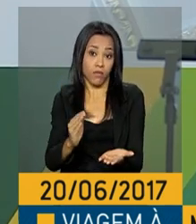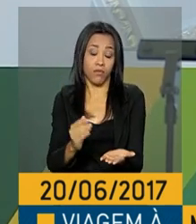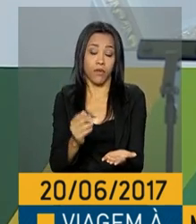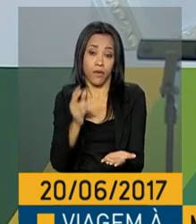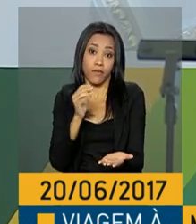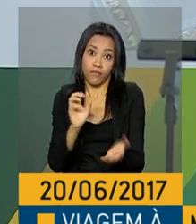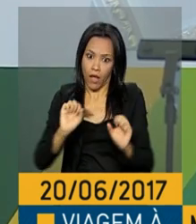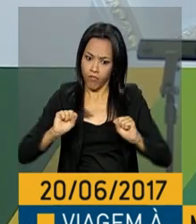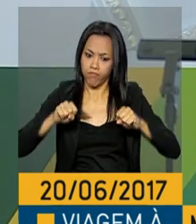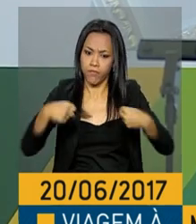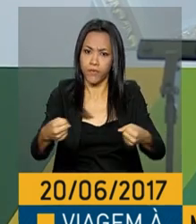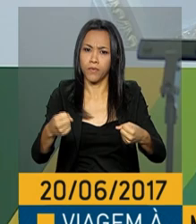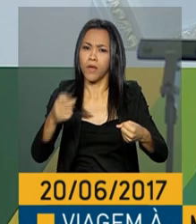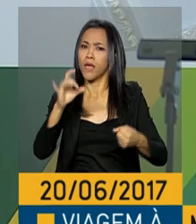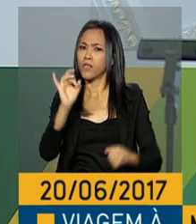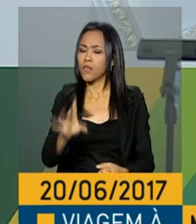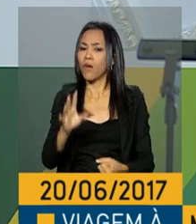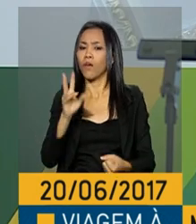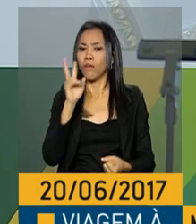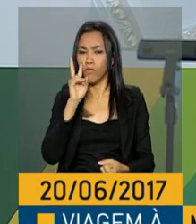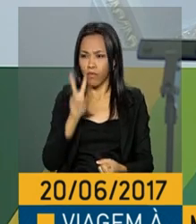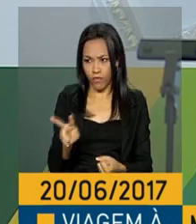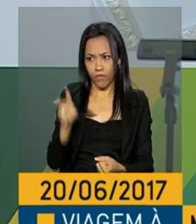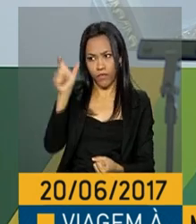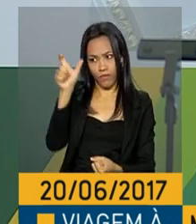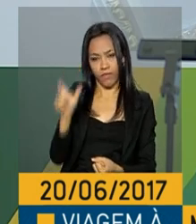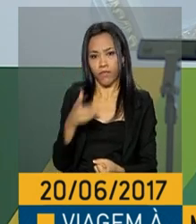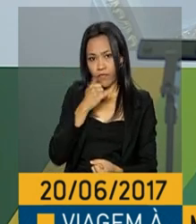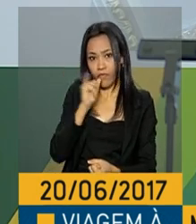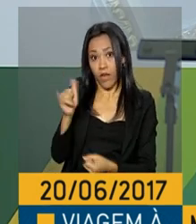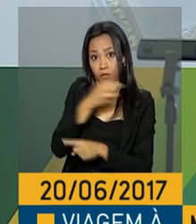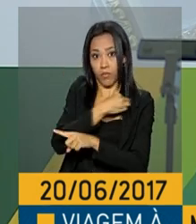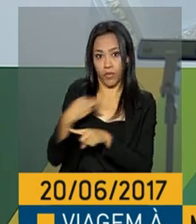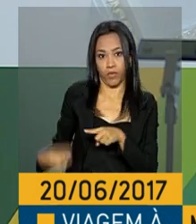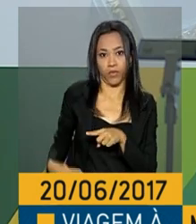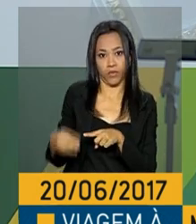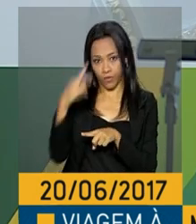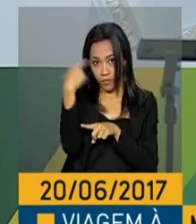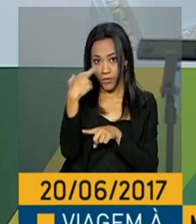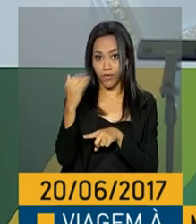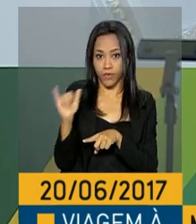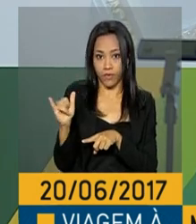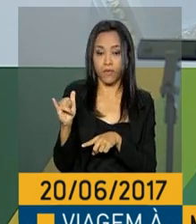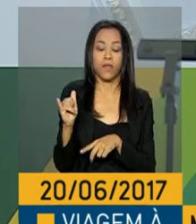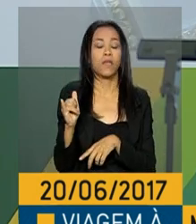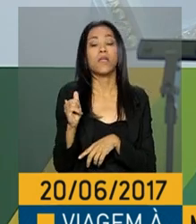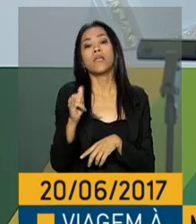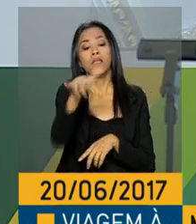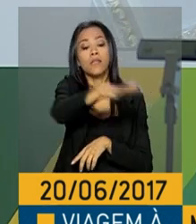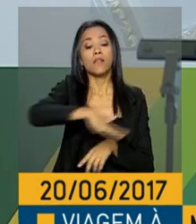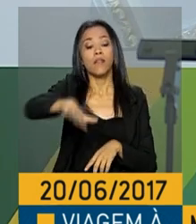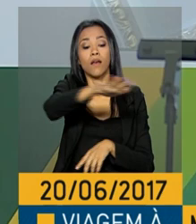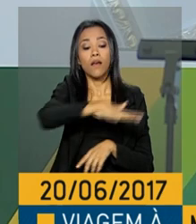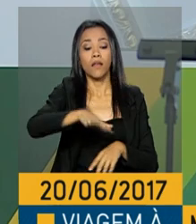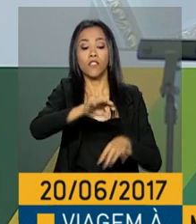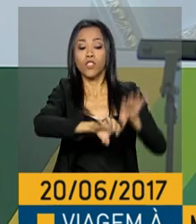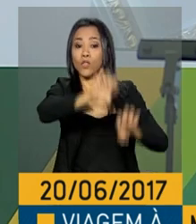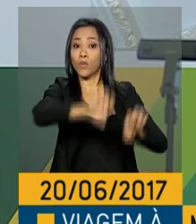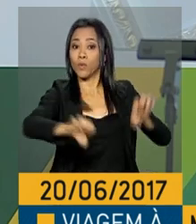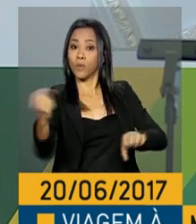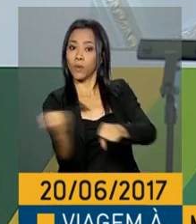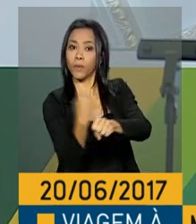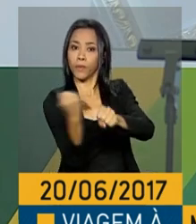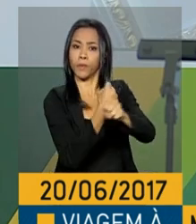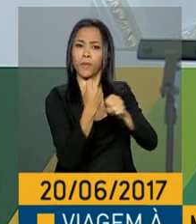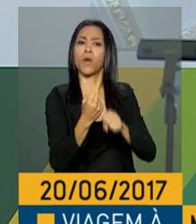Basta salientar a Vossa Senhoria, a Vossa Excelência, que no setor de infraestrutura foram